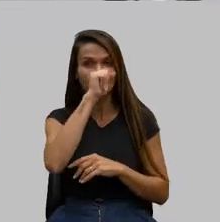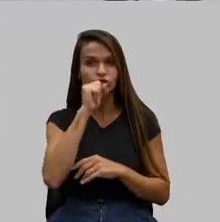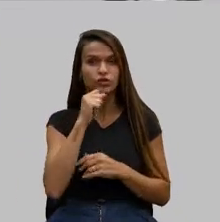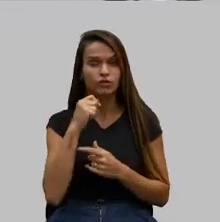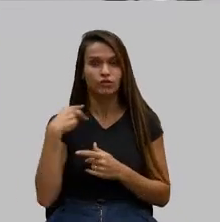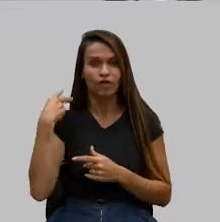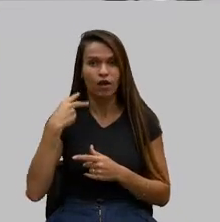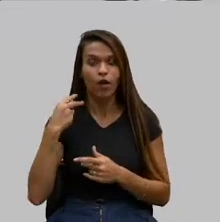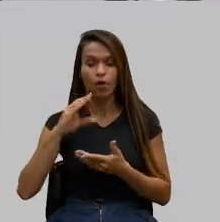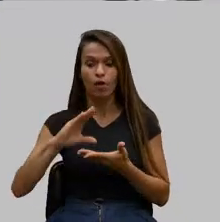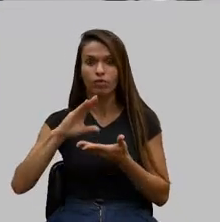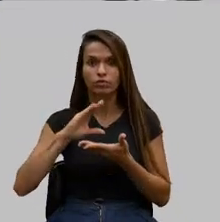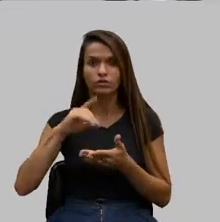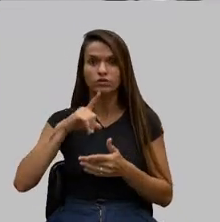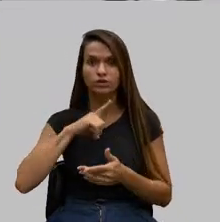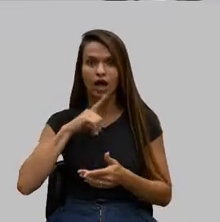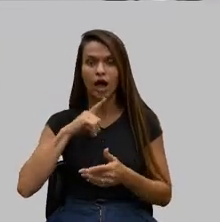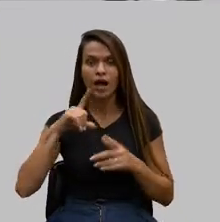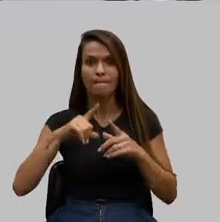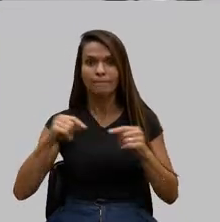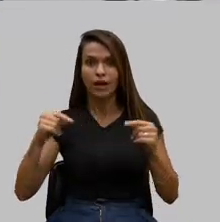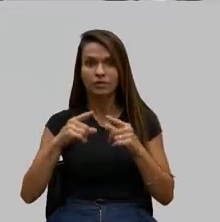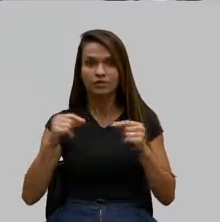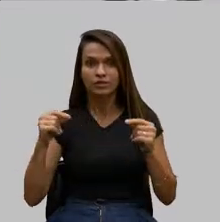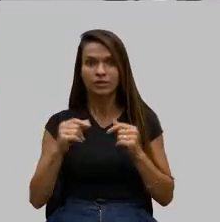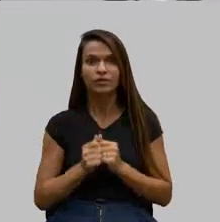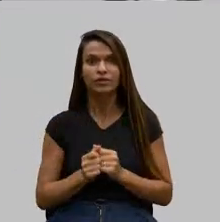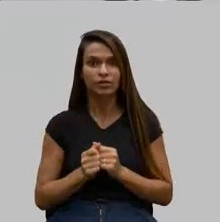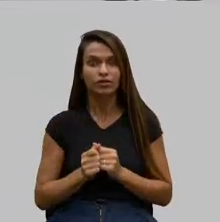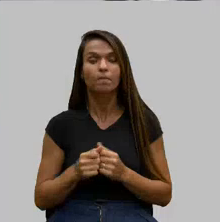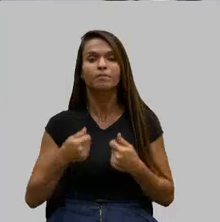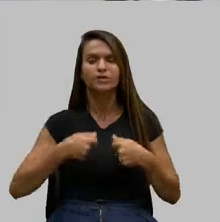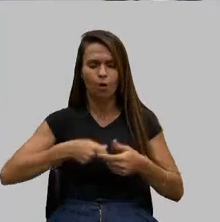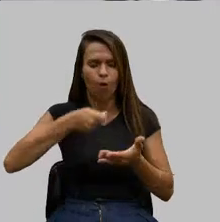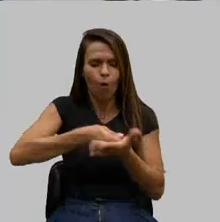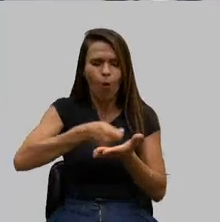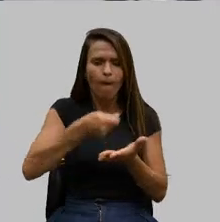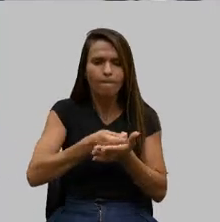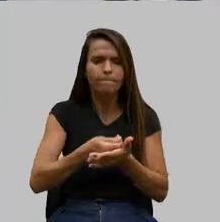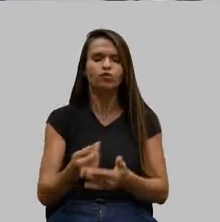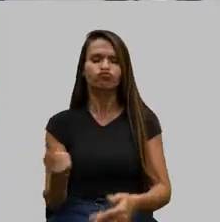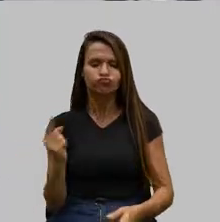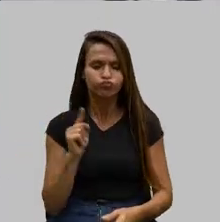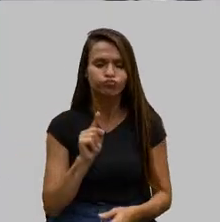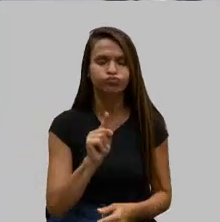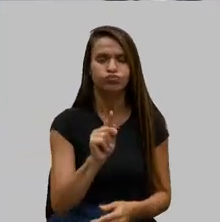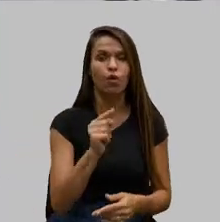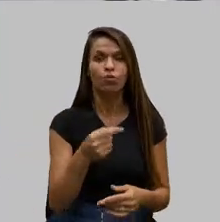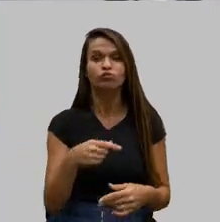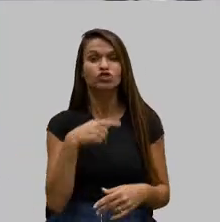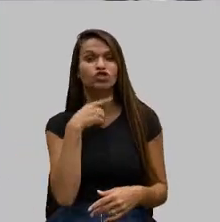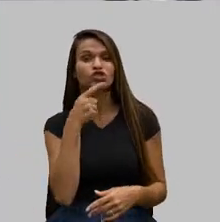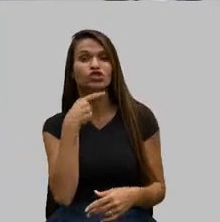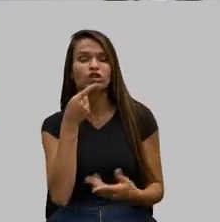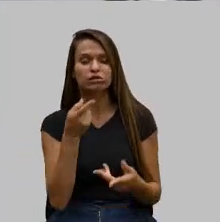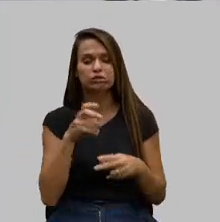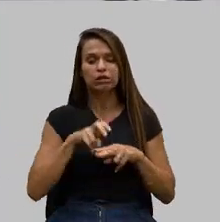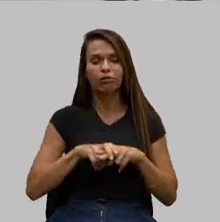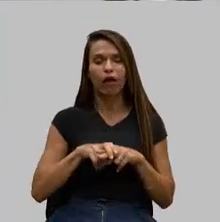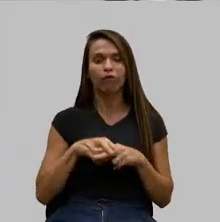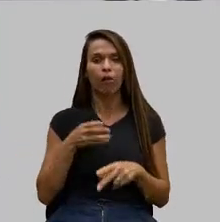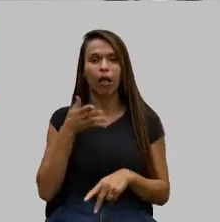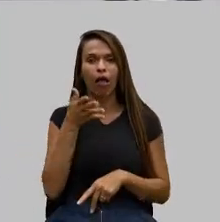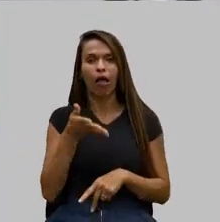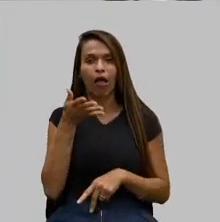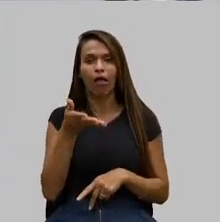Brasília mas nós temos que saber ir lá buscar cobrar ir lá não adianta ficar sentado na cadeira só falando não adianta isso